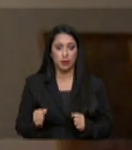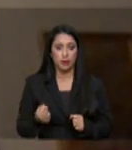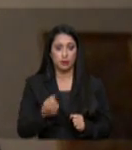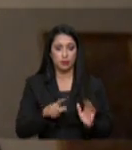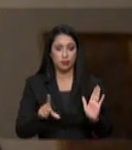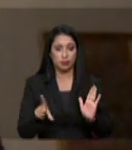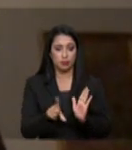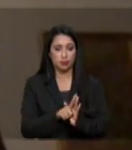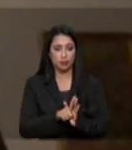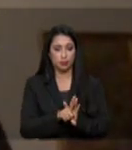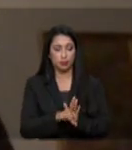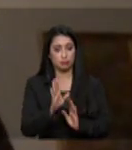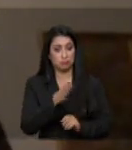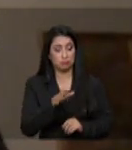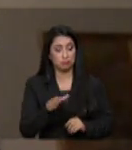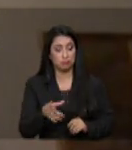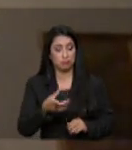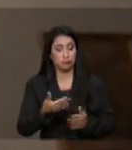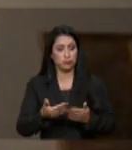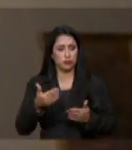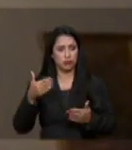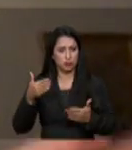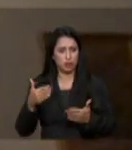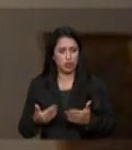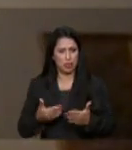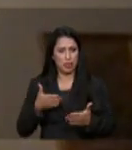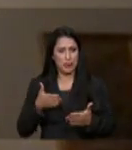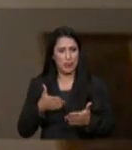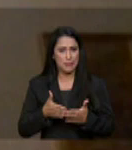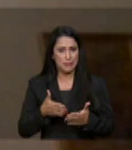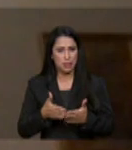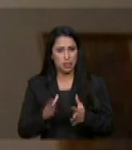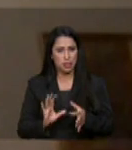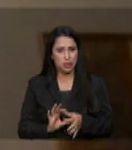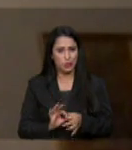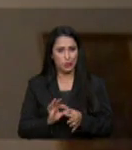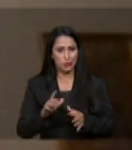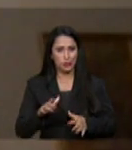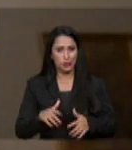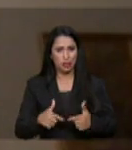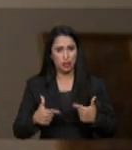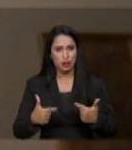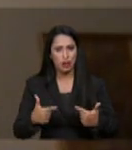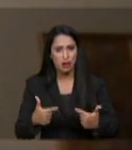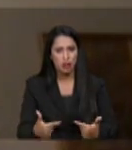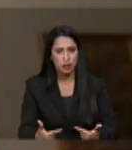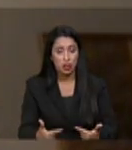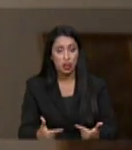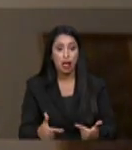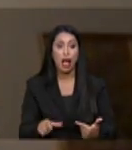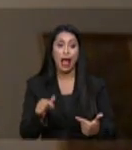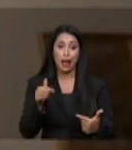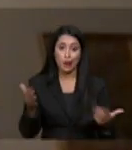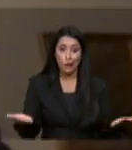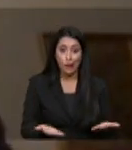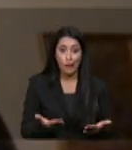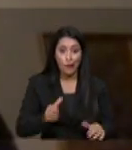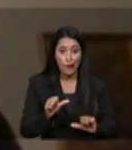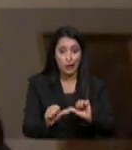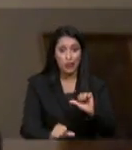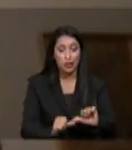na legislação revogada estava tentar impedir o livre exercício aqui eu tenho que